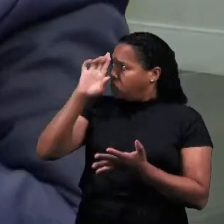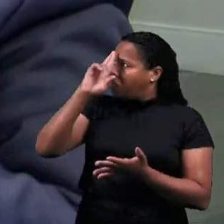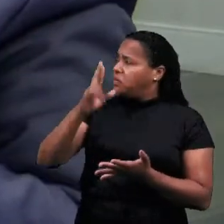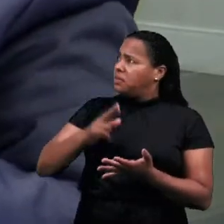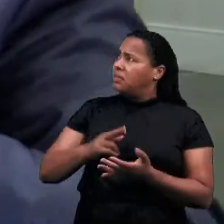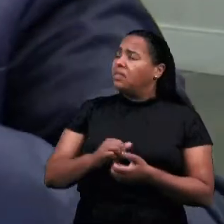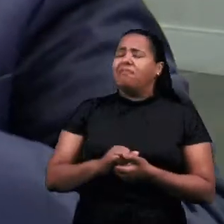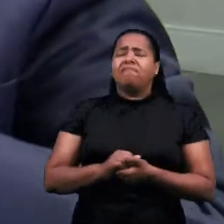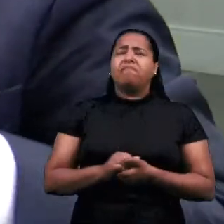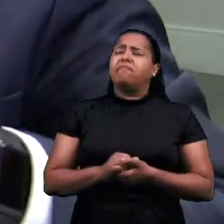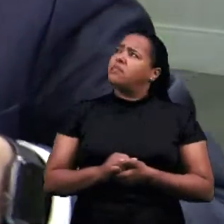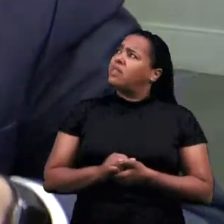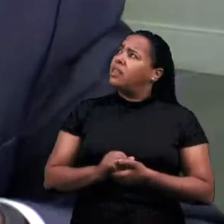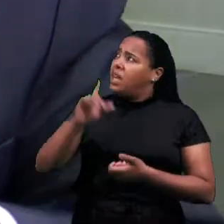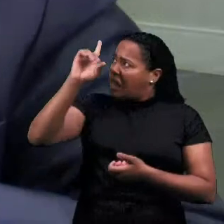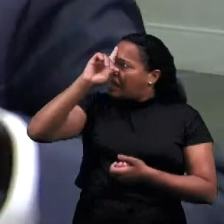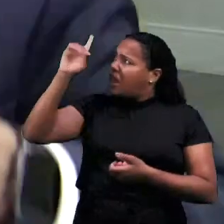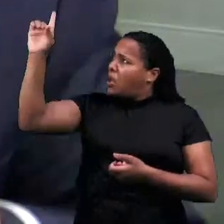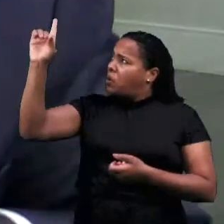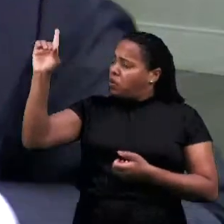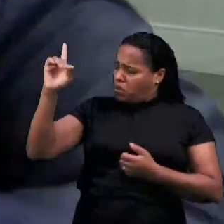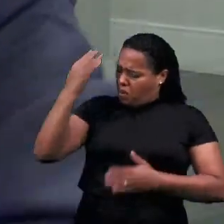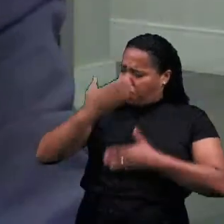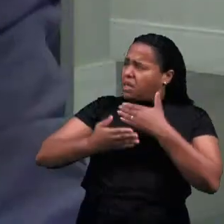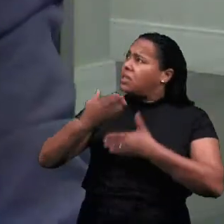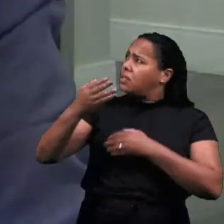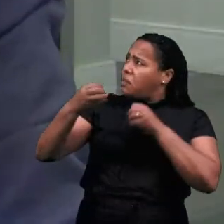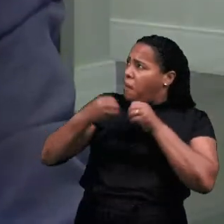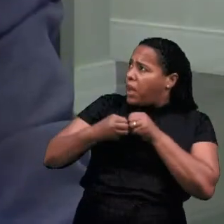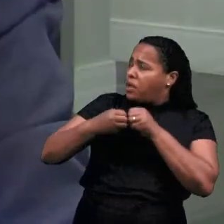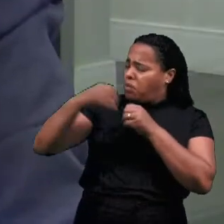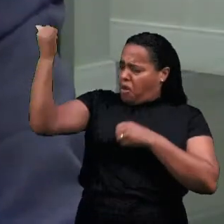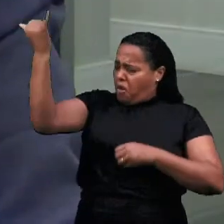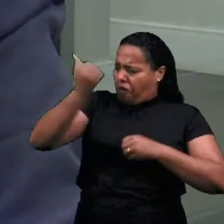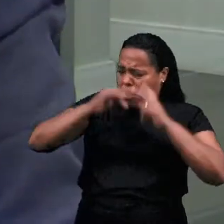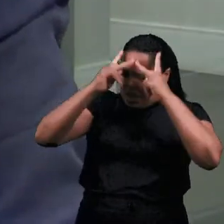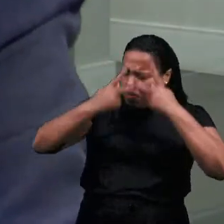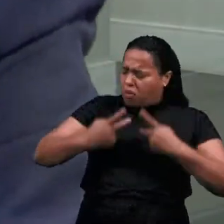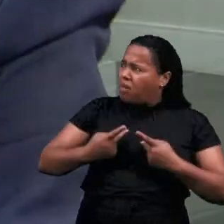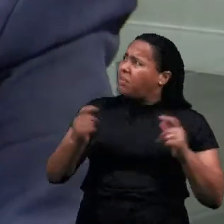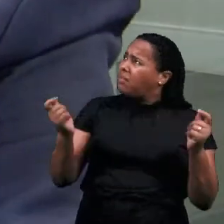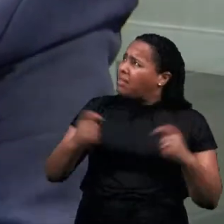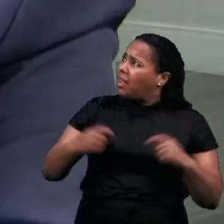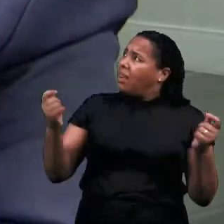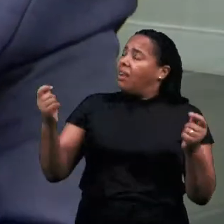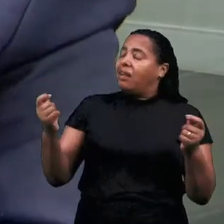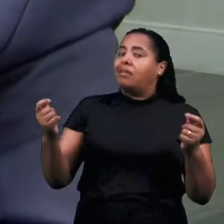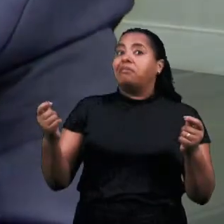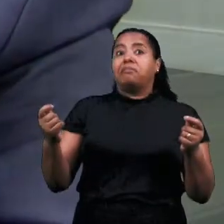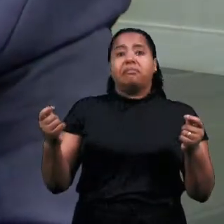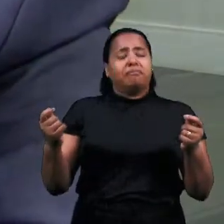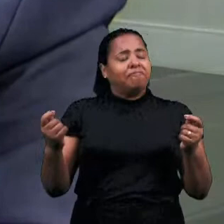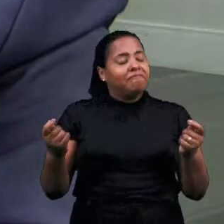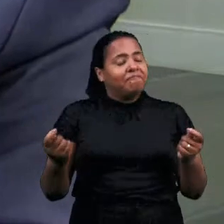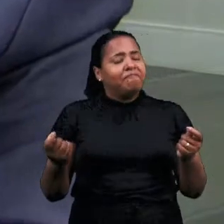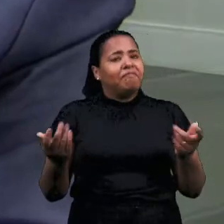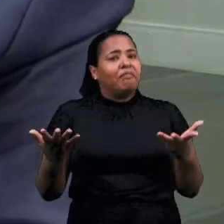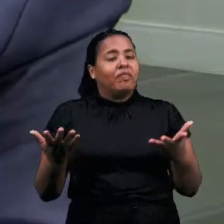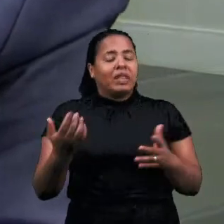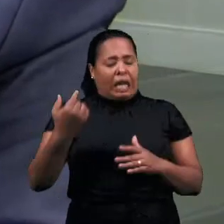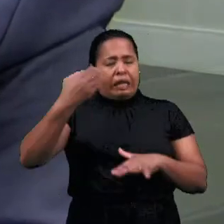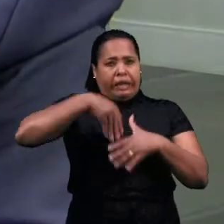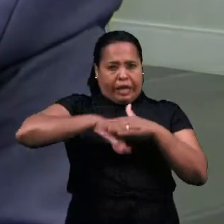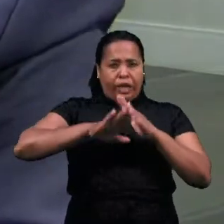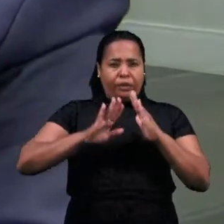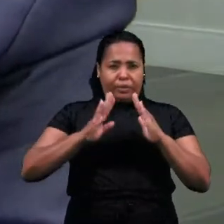Deus pode se fazer presente, estar perto, falar com o homem? E aí eu, lá na minha